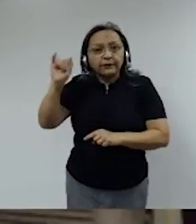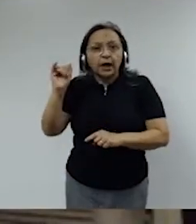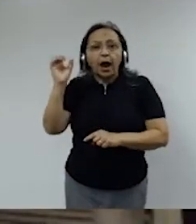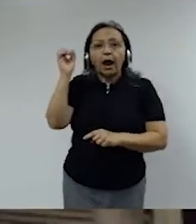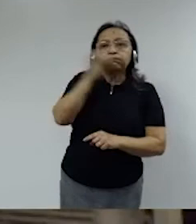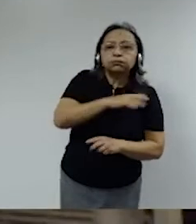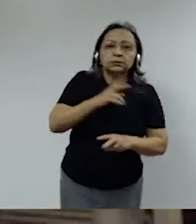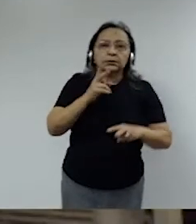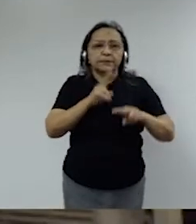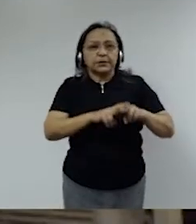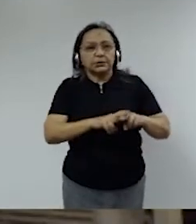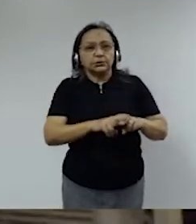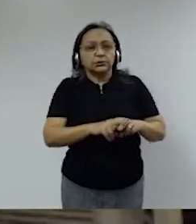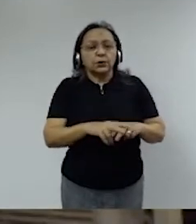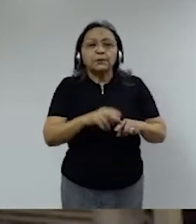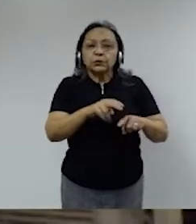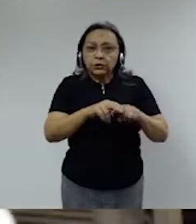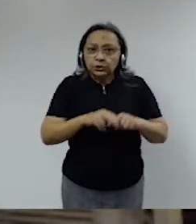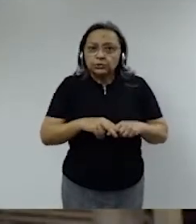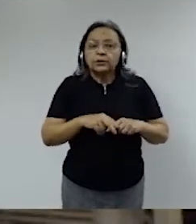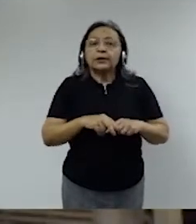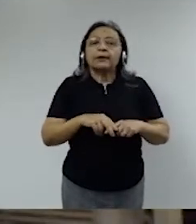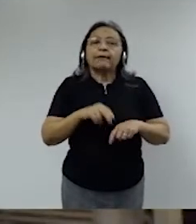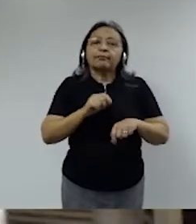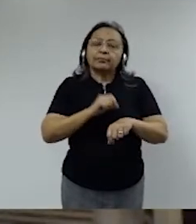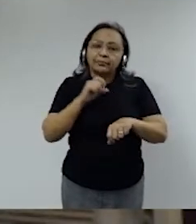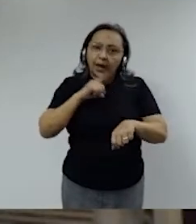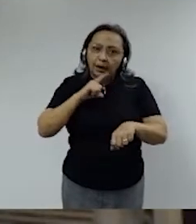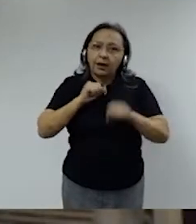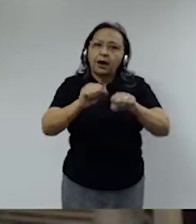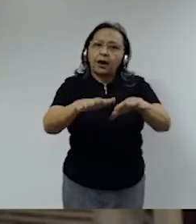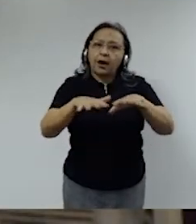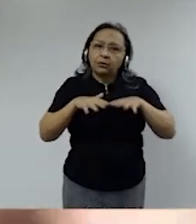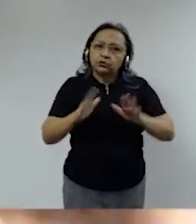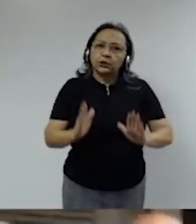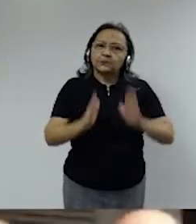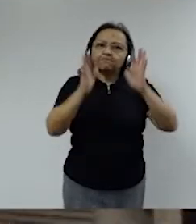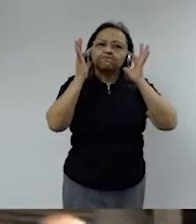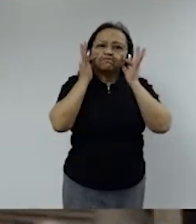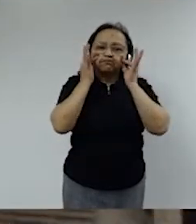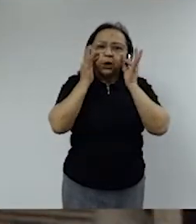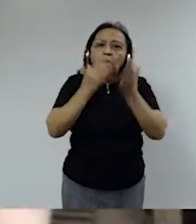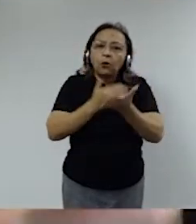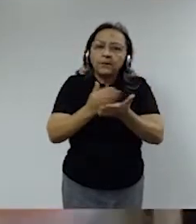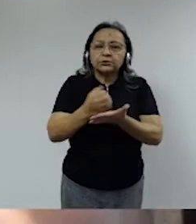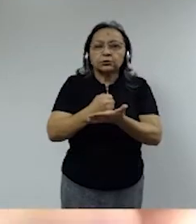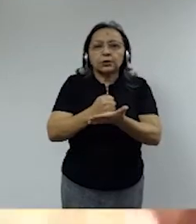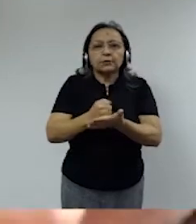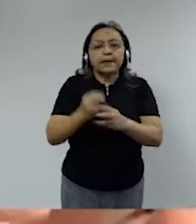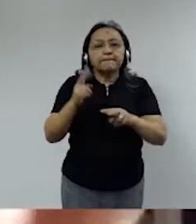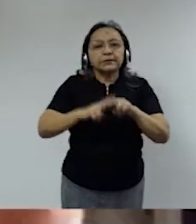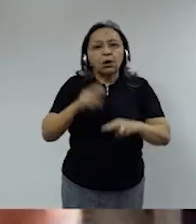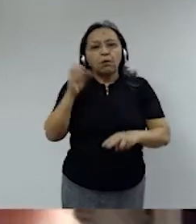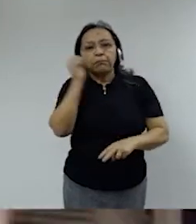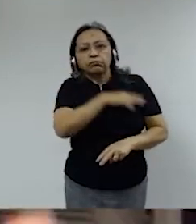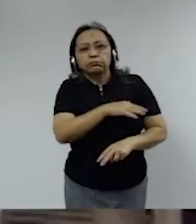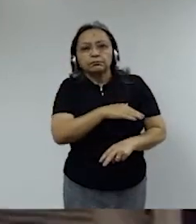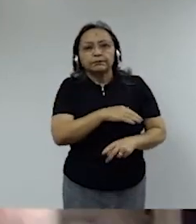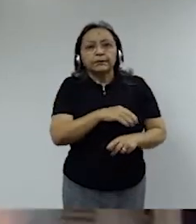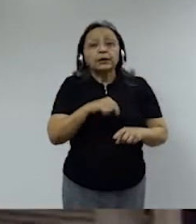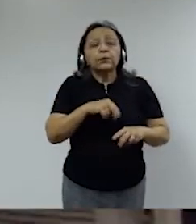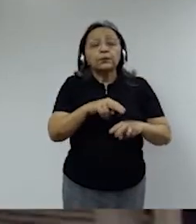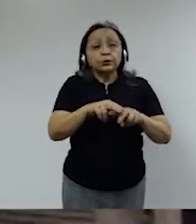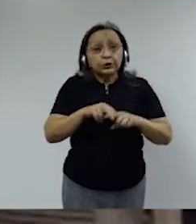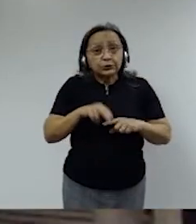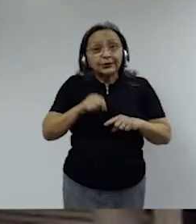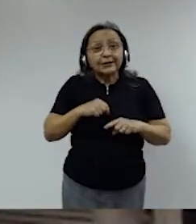é nesse sentido, portanto, que a audiência de custódia começa controlando a prisão arbitrária. E, nesse sentido, é que a